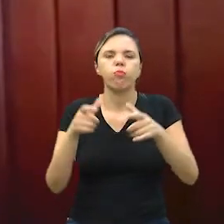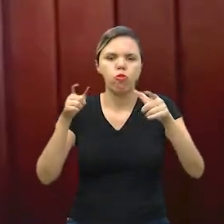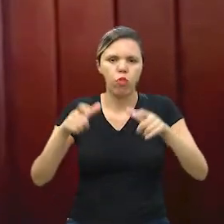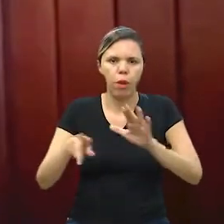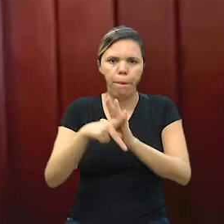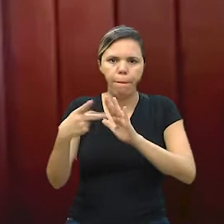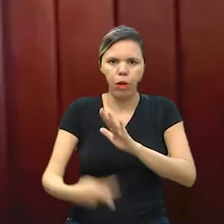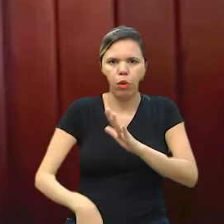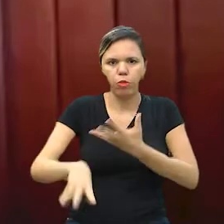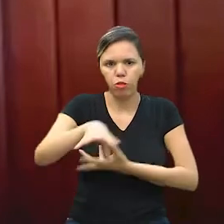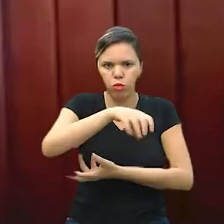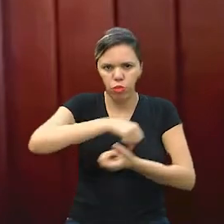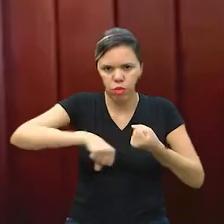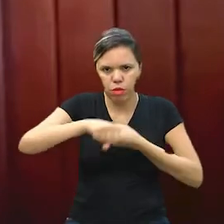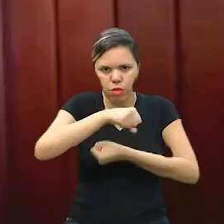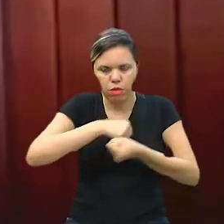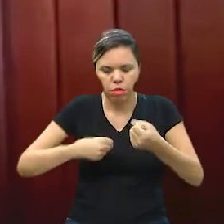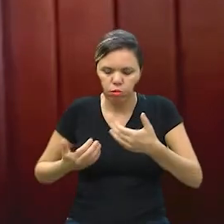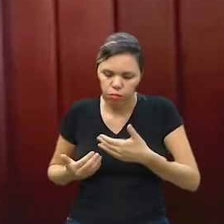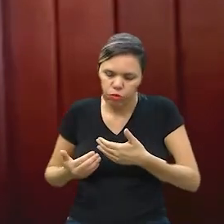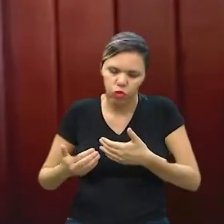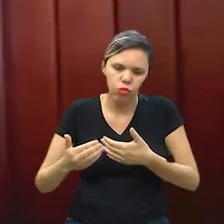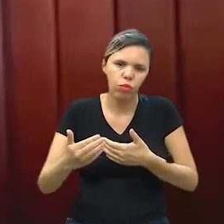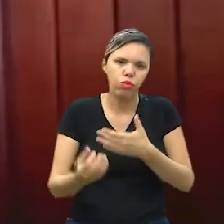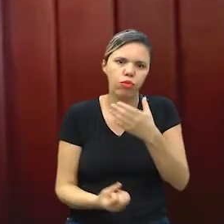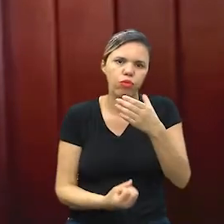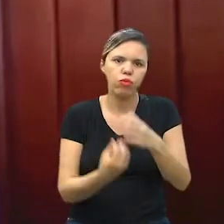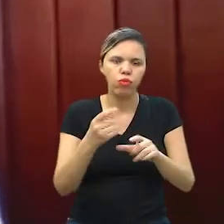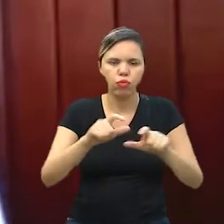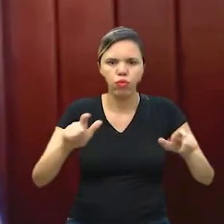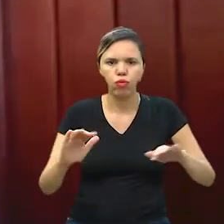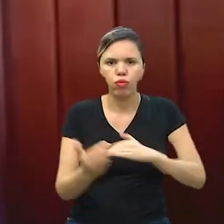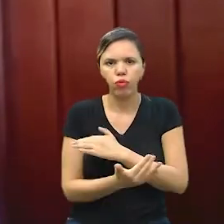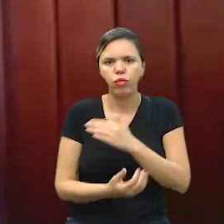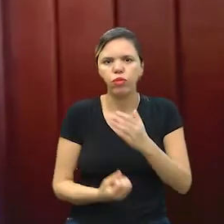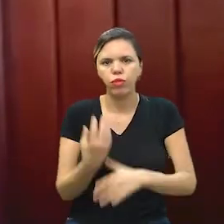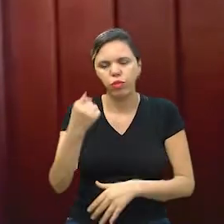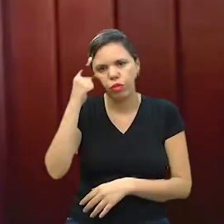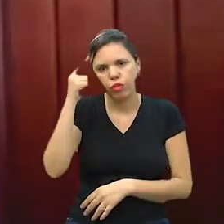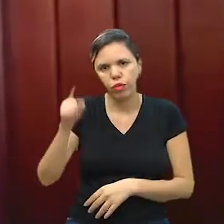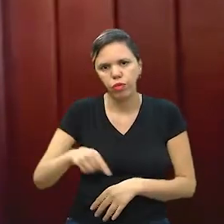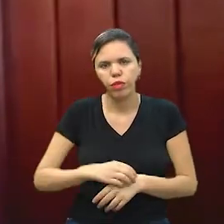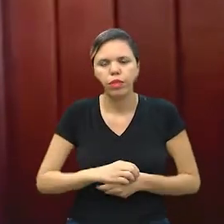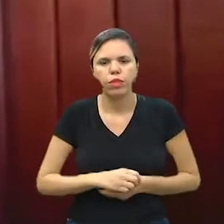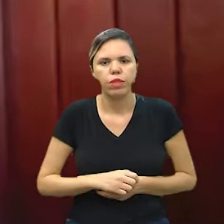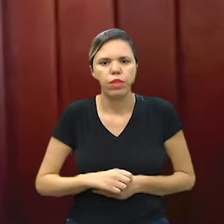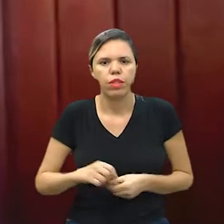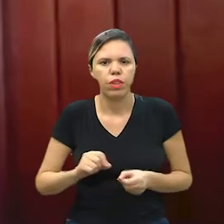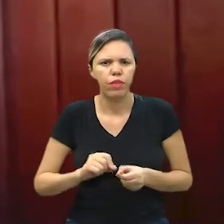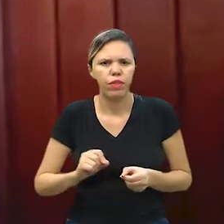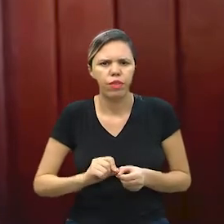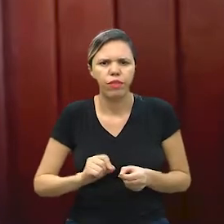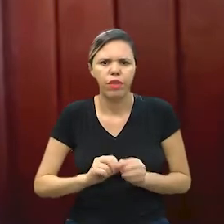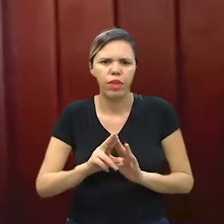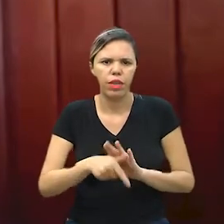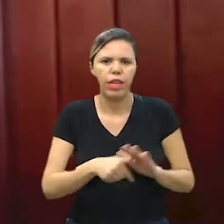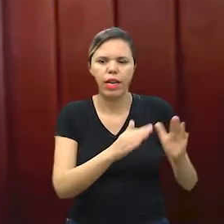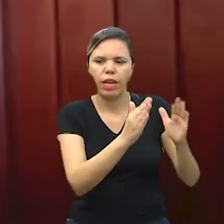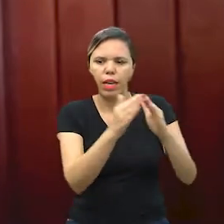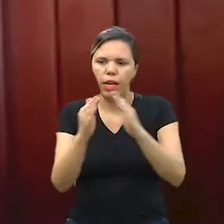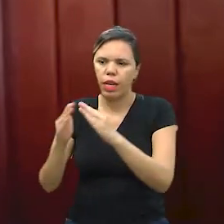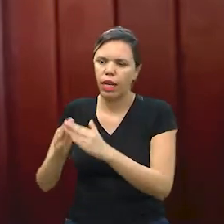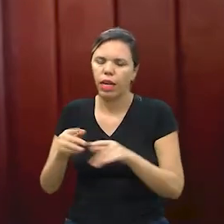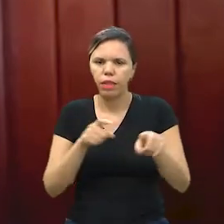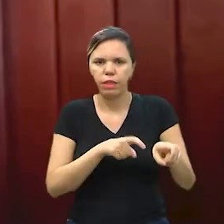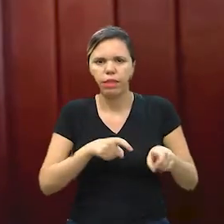comunidade autossustentável. E dentro dessa comunidade surgiu a ideia de fazer móveis ali,